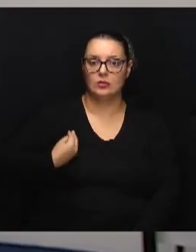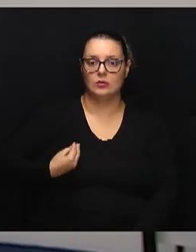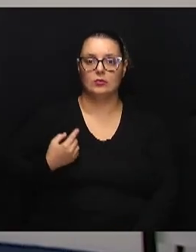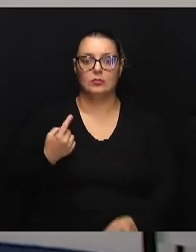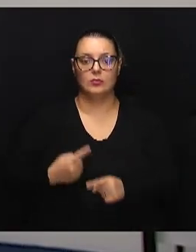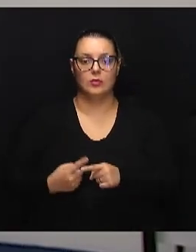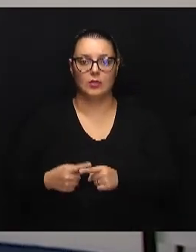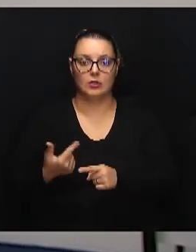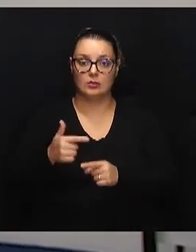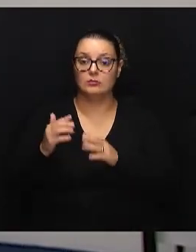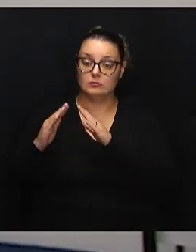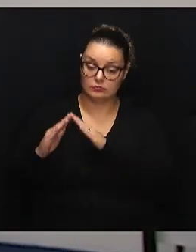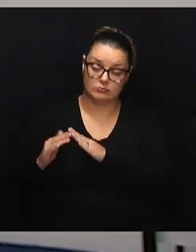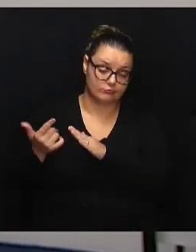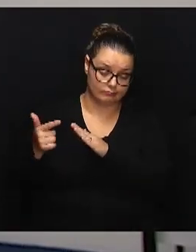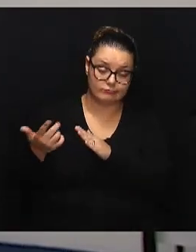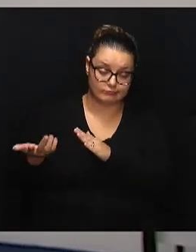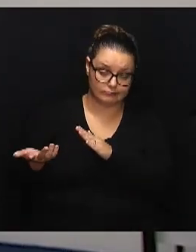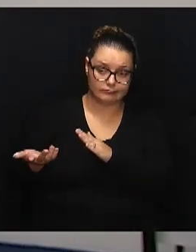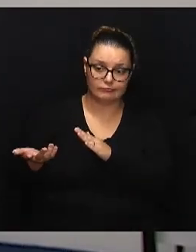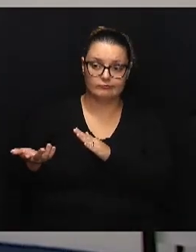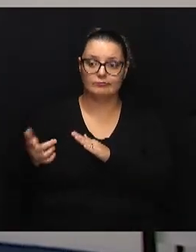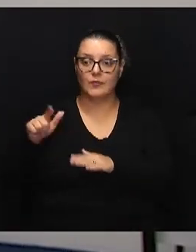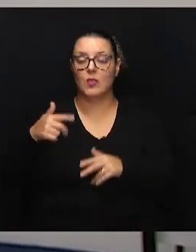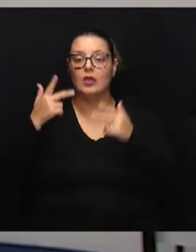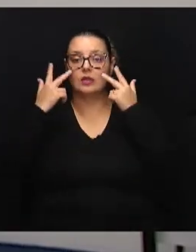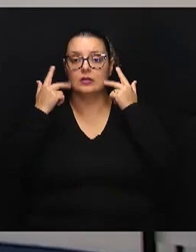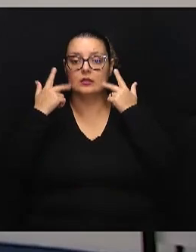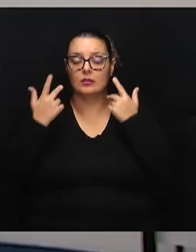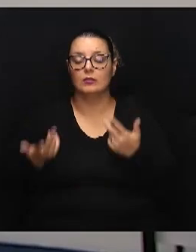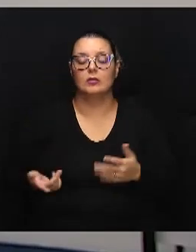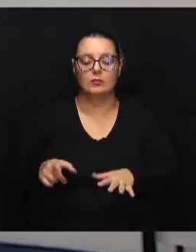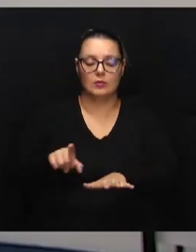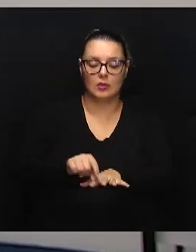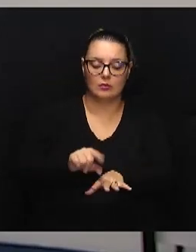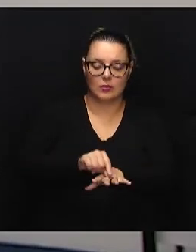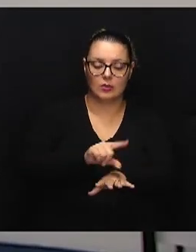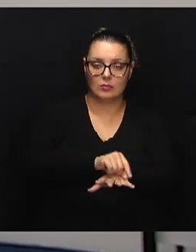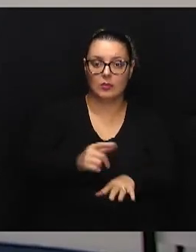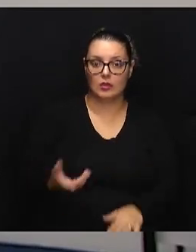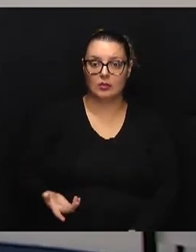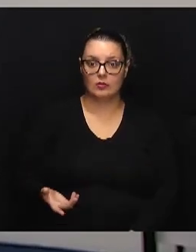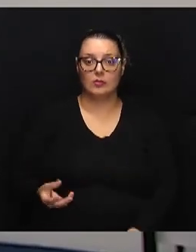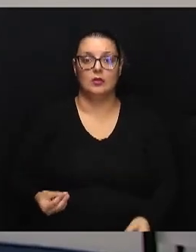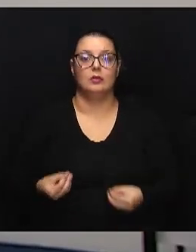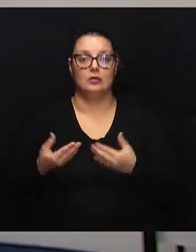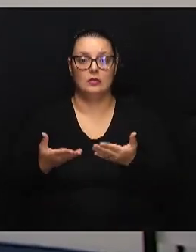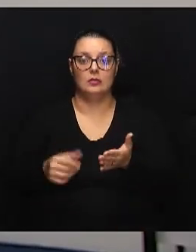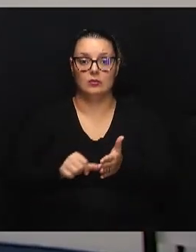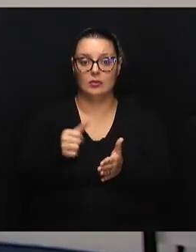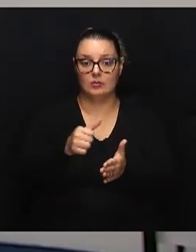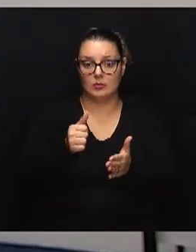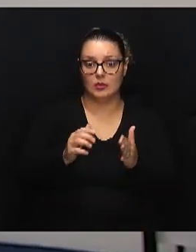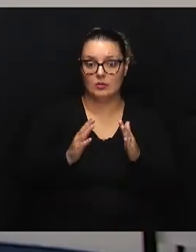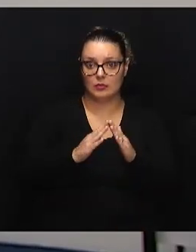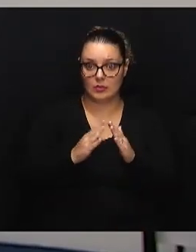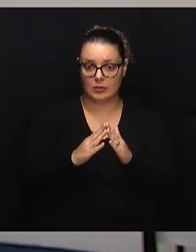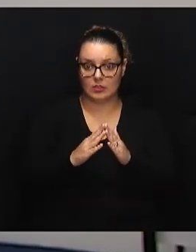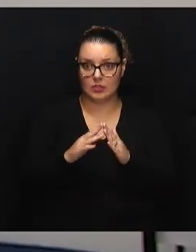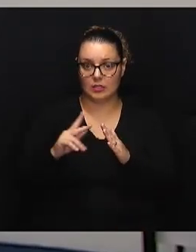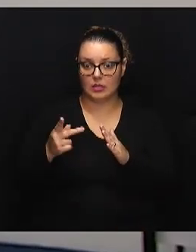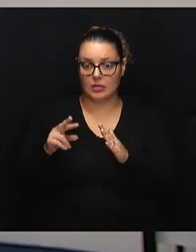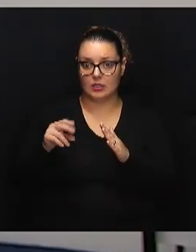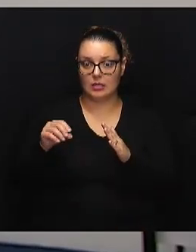tem uma casa. Então, é como uma das alternativas é você oferecer em primeiro uma casa, esse Housing